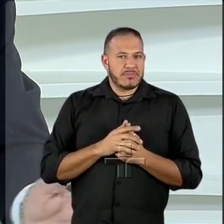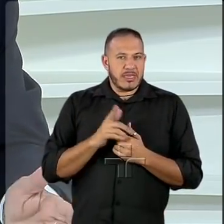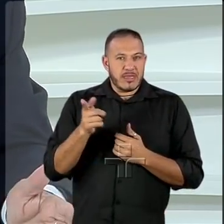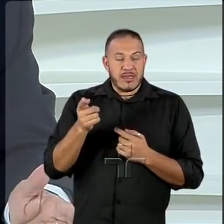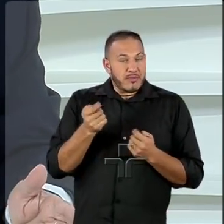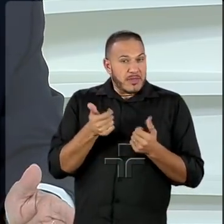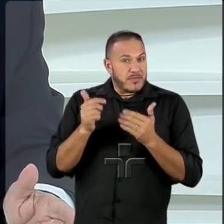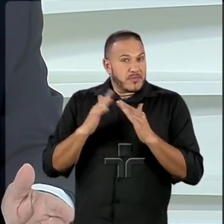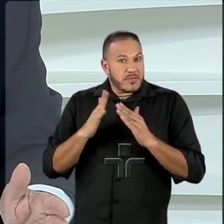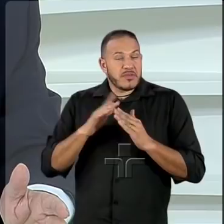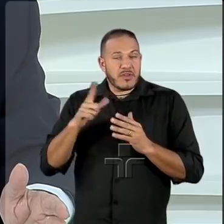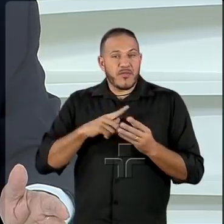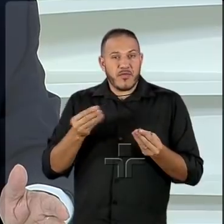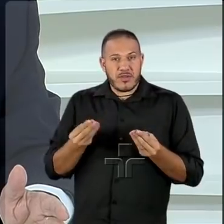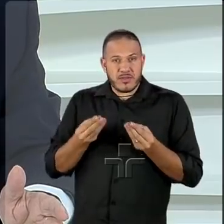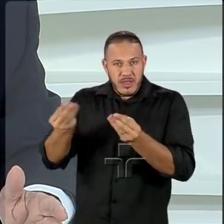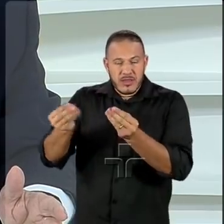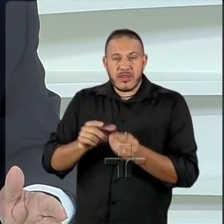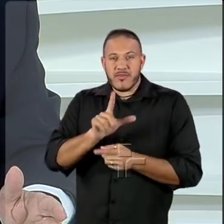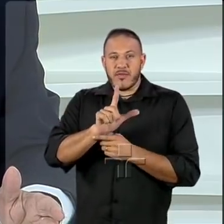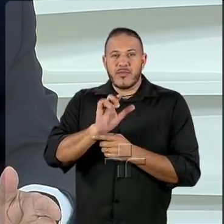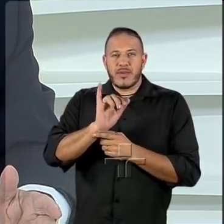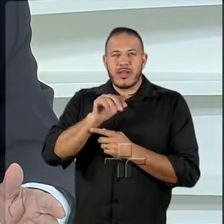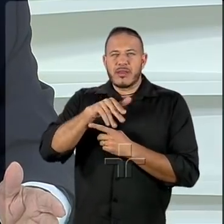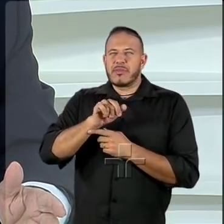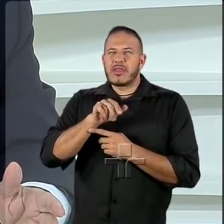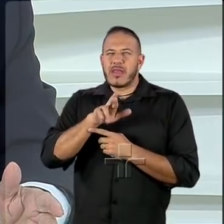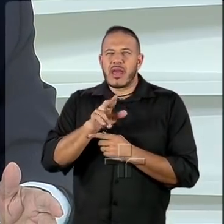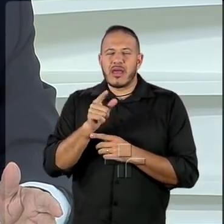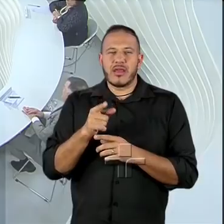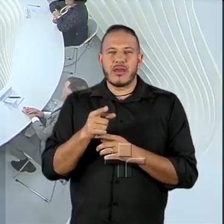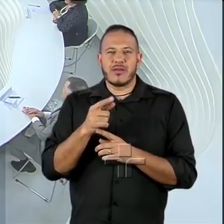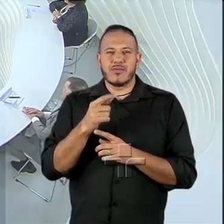que foi concedido a uma liminar. 2014.